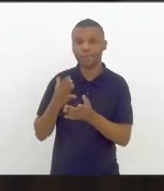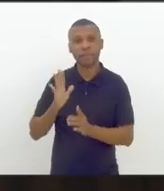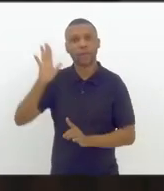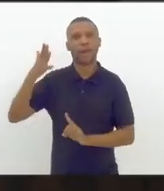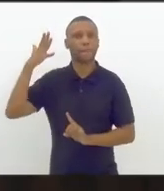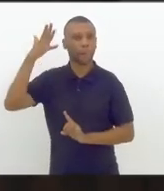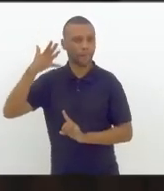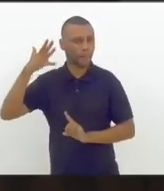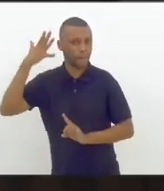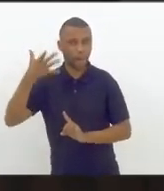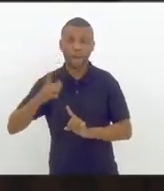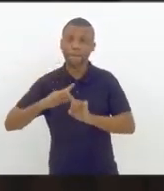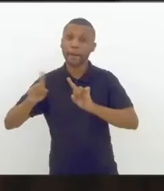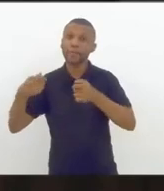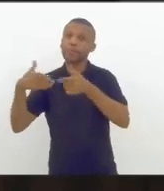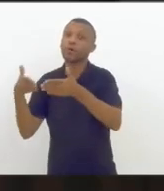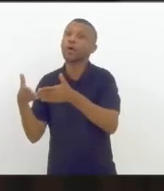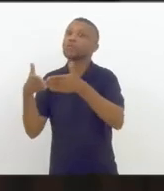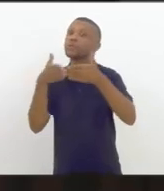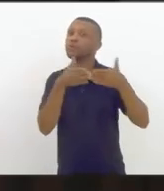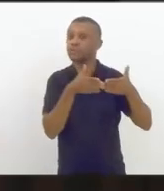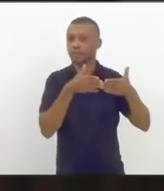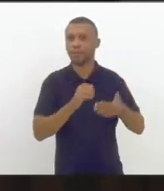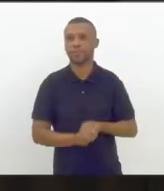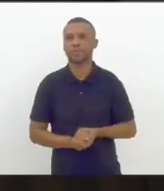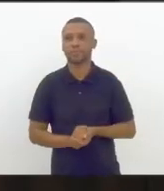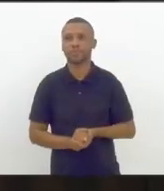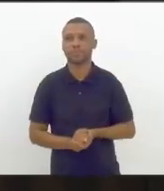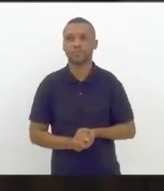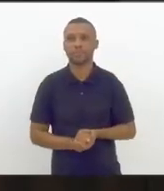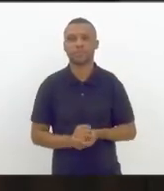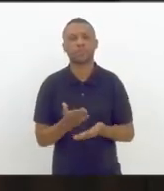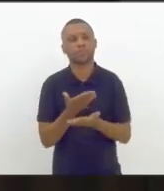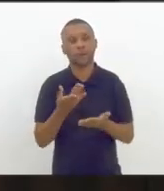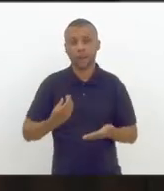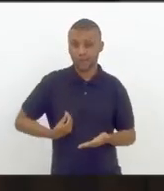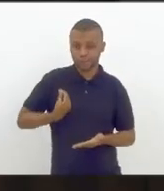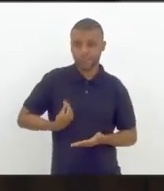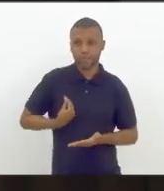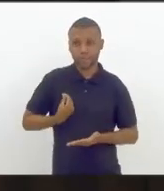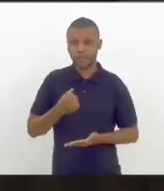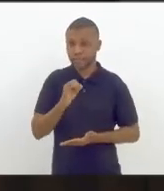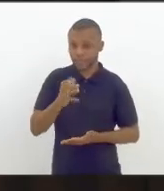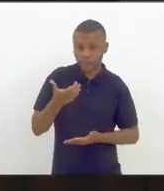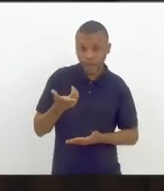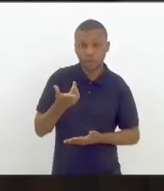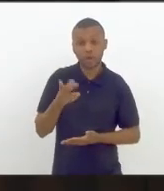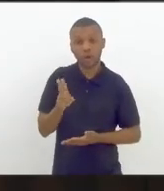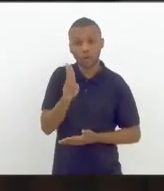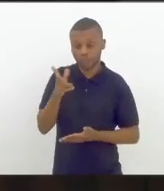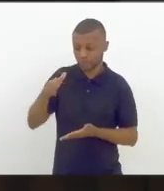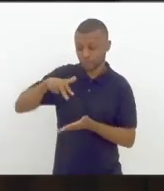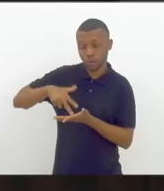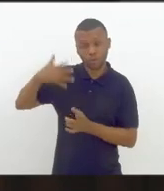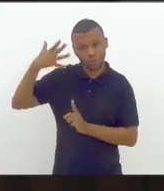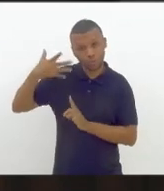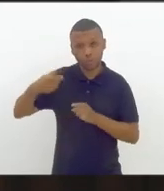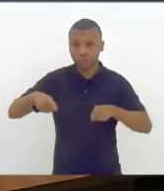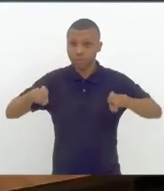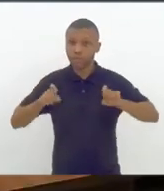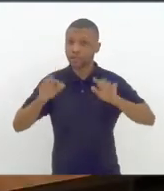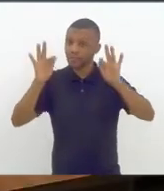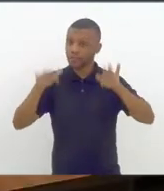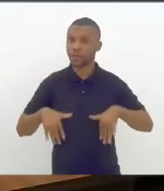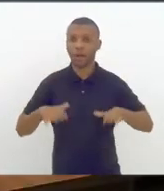inscrito, mas precisou se retirar. Indago aos senhores deputados presentes se desejam fazer uso da palavra no expediente final.